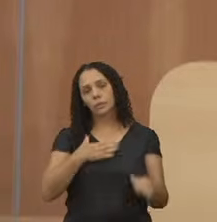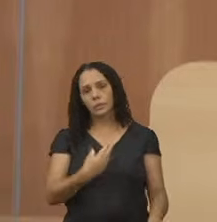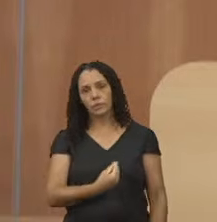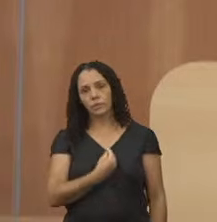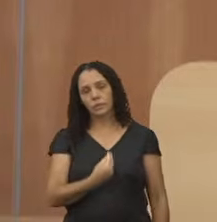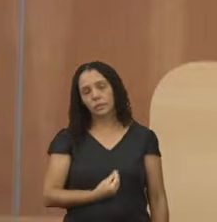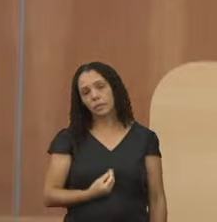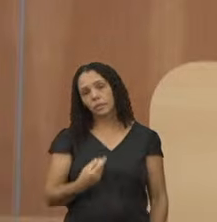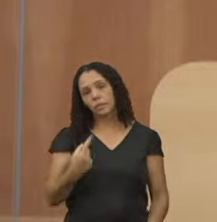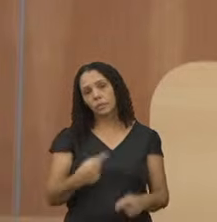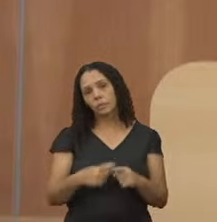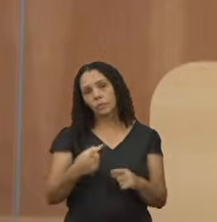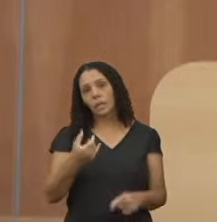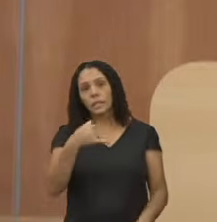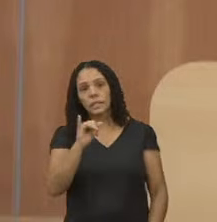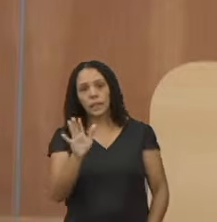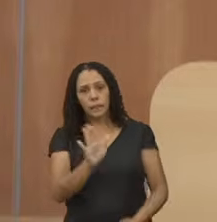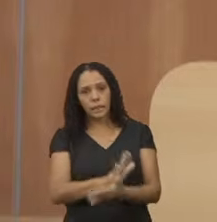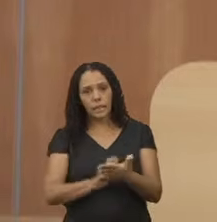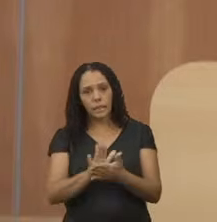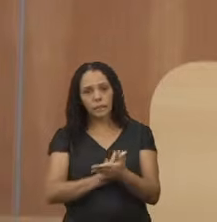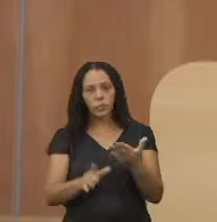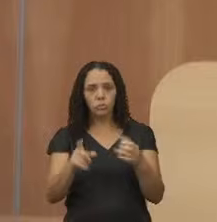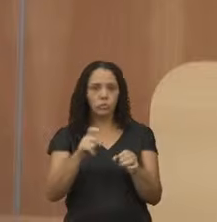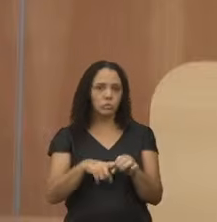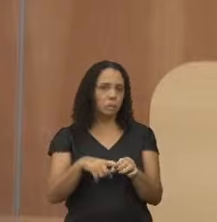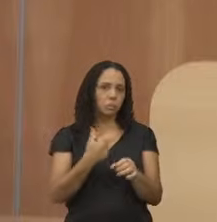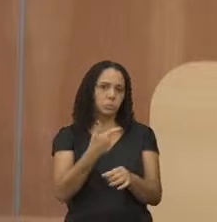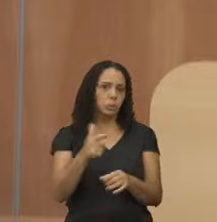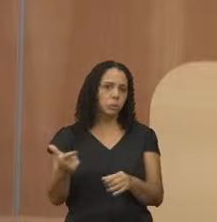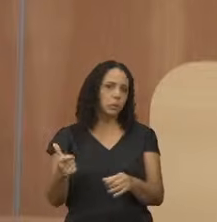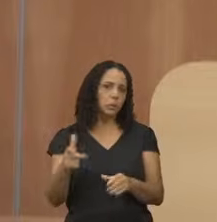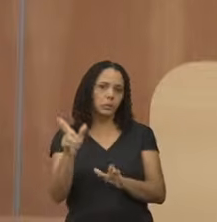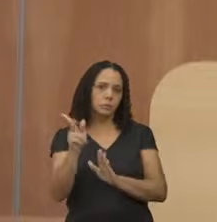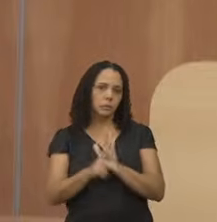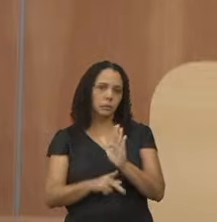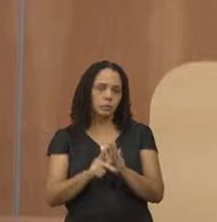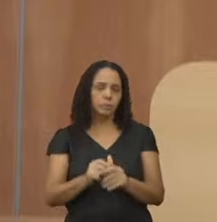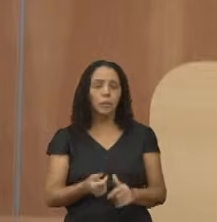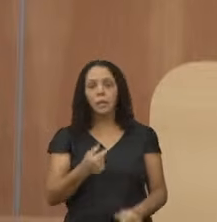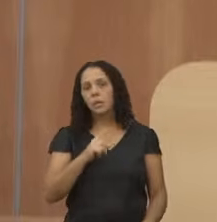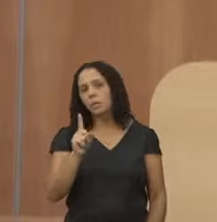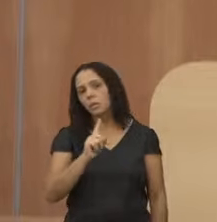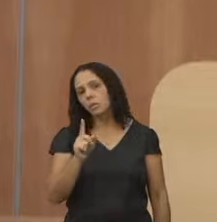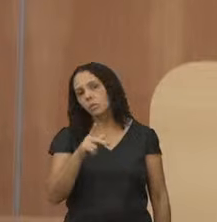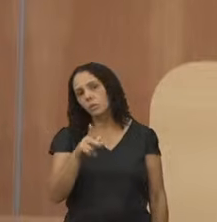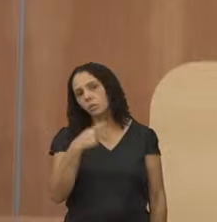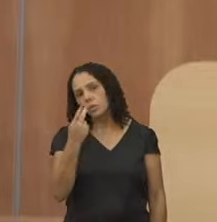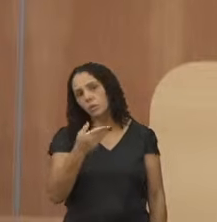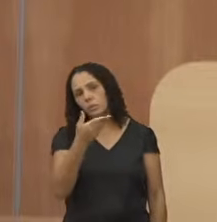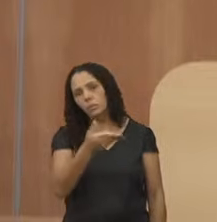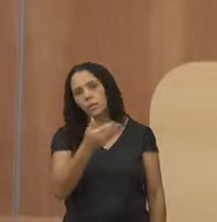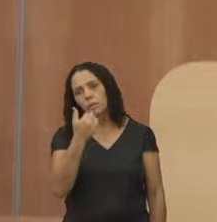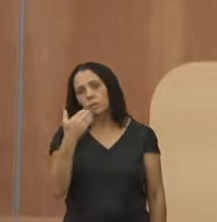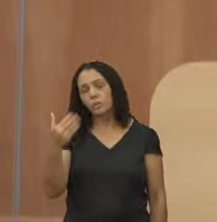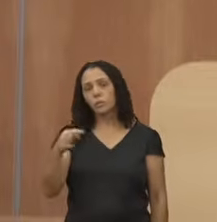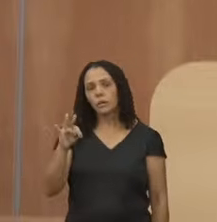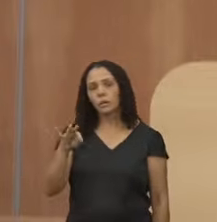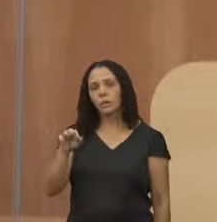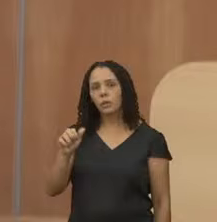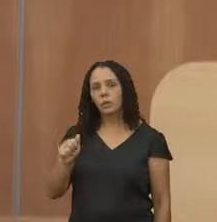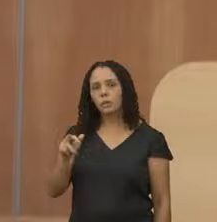programa habitacional, essa grande verdade. E eu não vou pedir para ele recorrer ao Tarcísio, porque o Tarcísio não está construindo casa, está